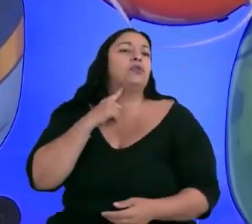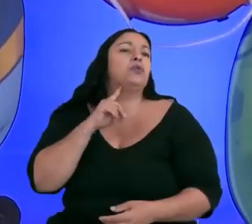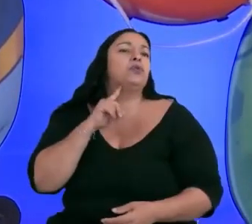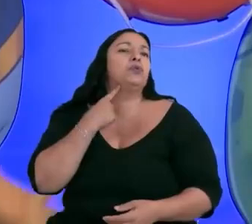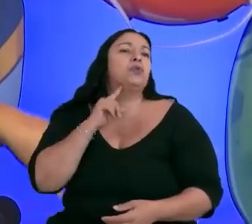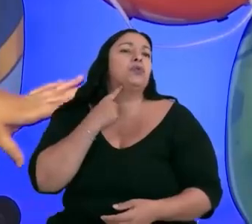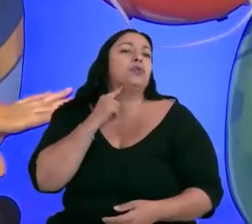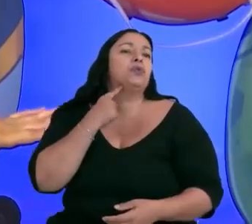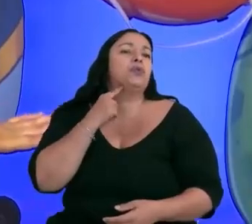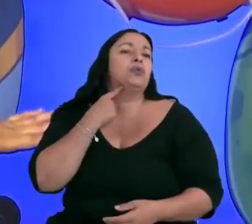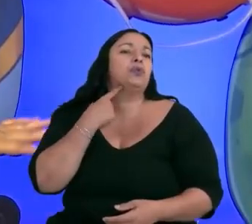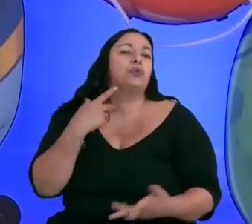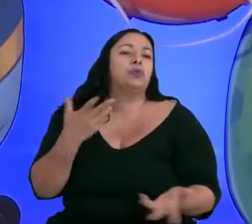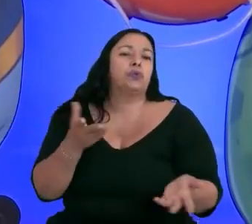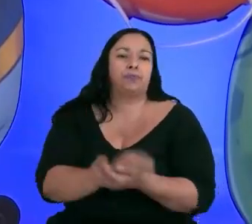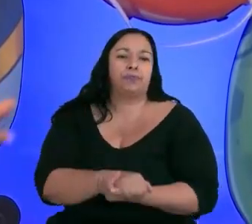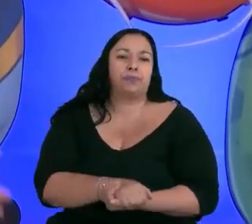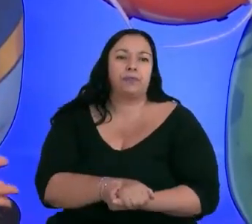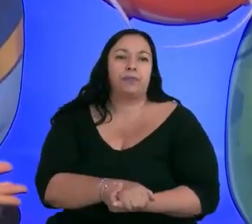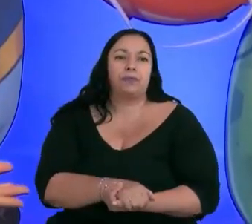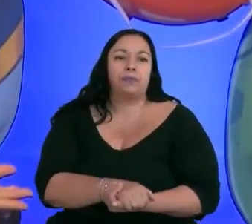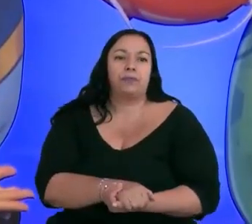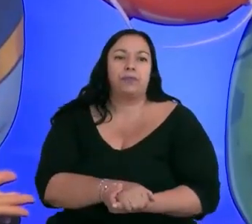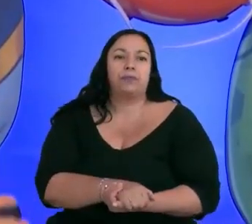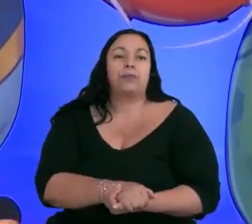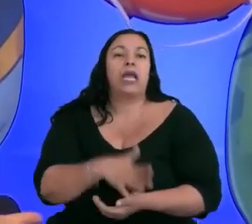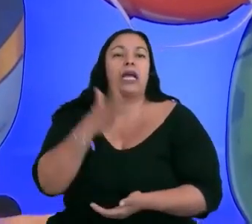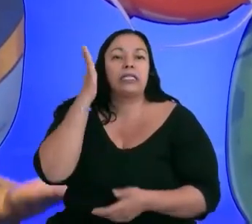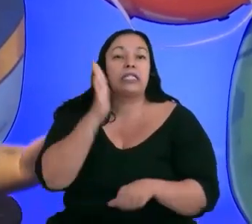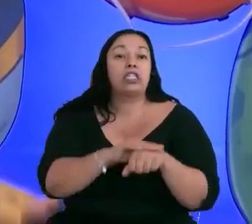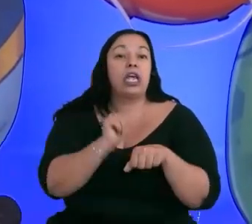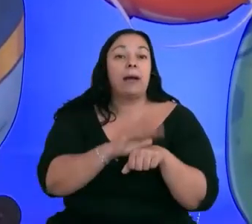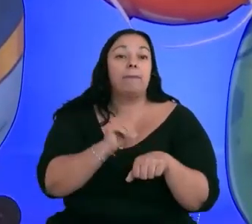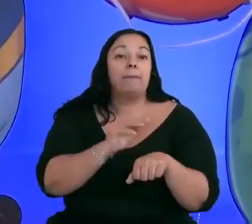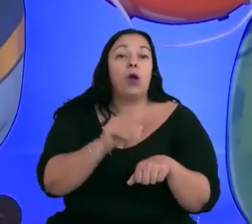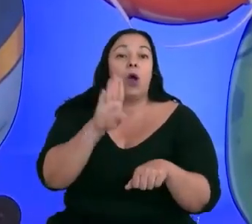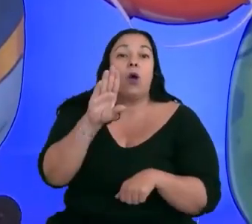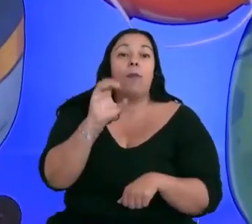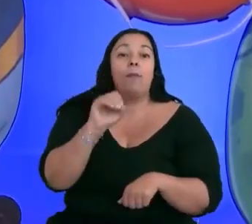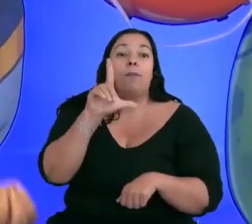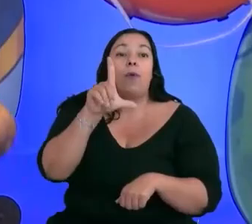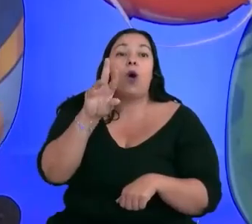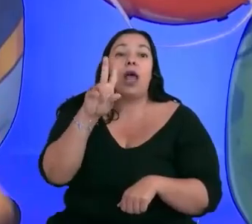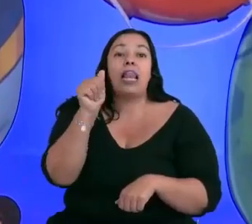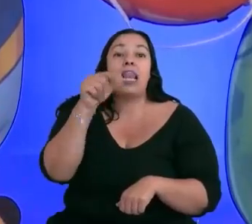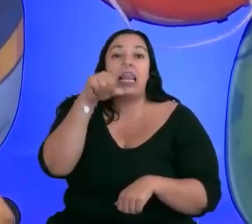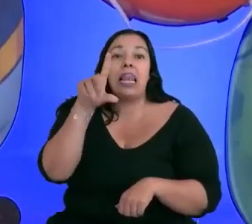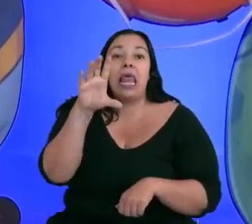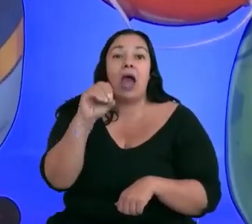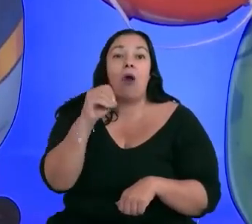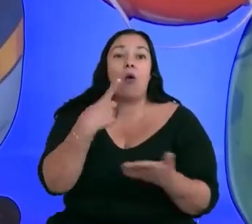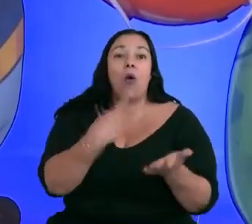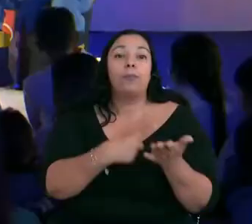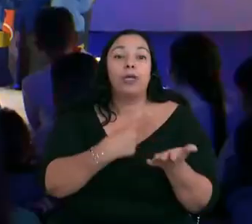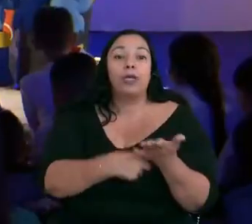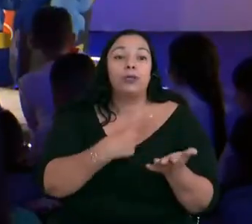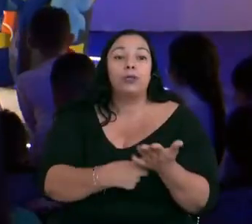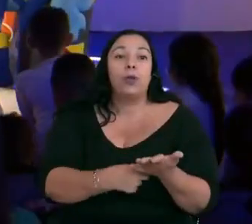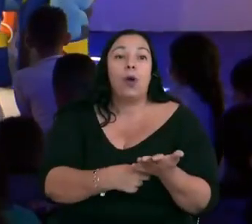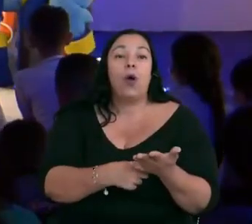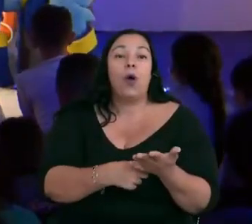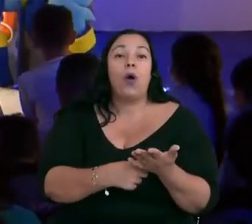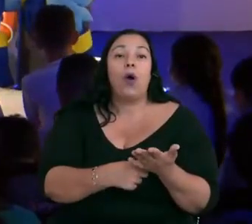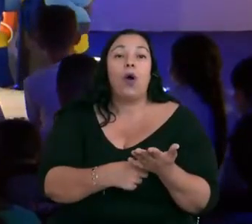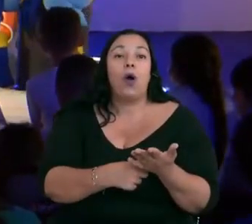Pois é, esse Marinho chamou o Bolhão e fez um acordo com ele. Contou para ele como que ele ia